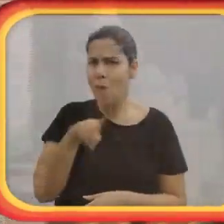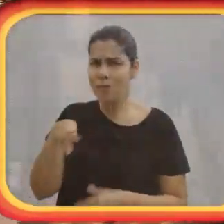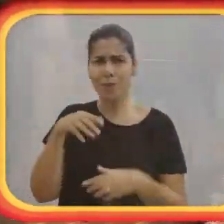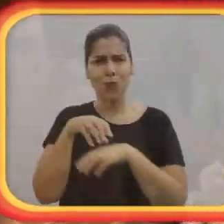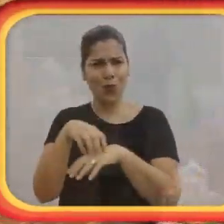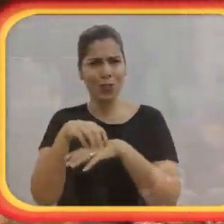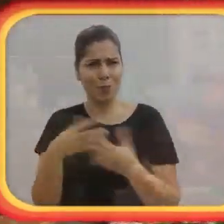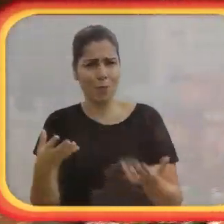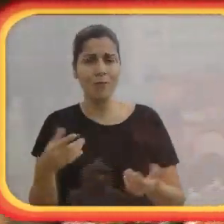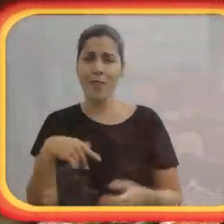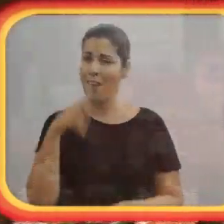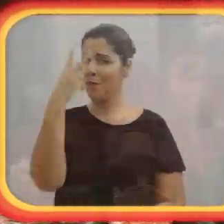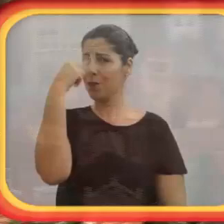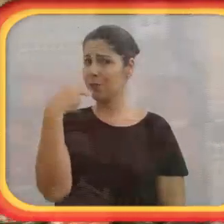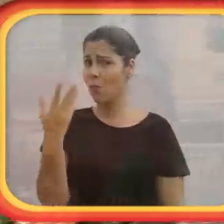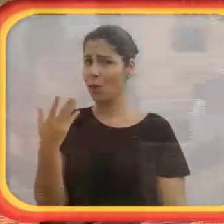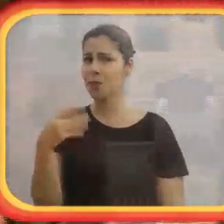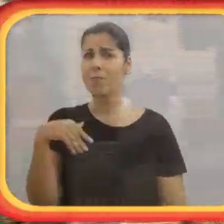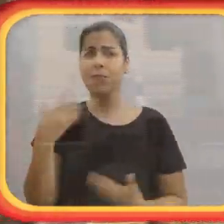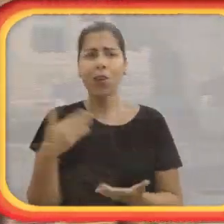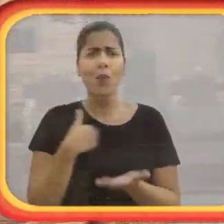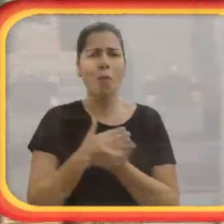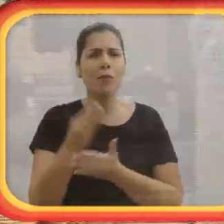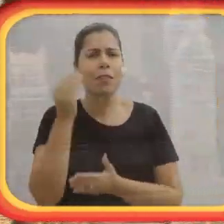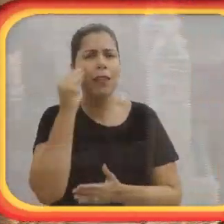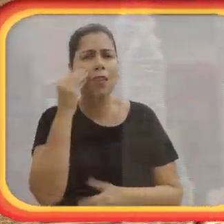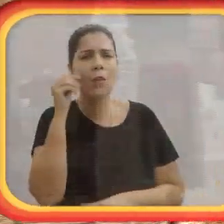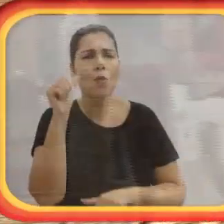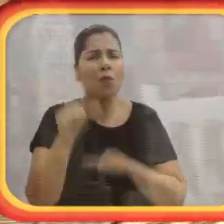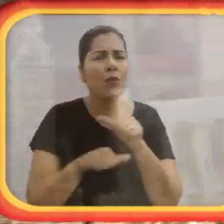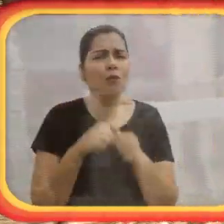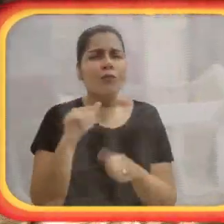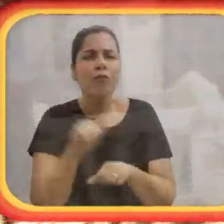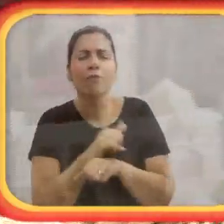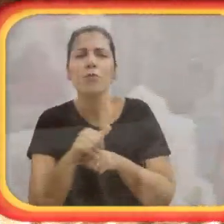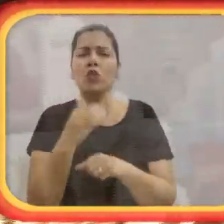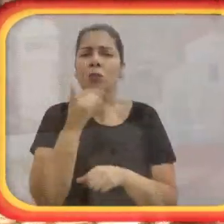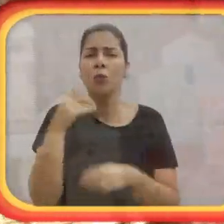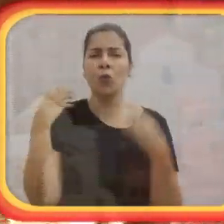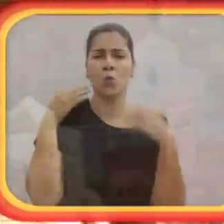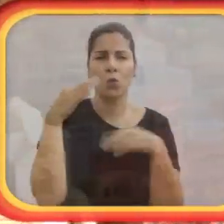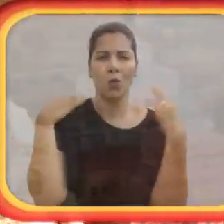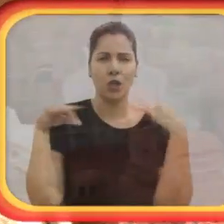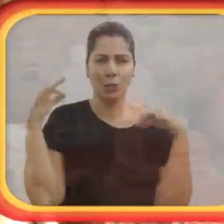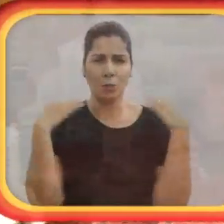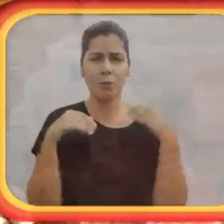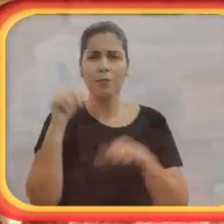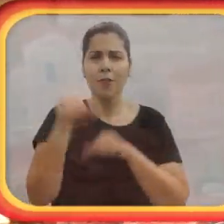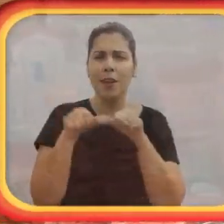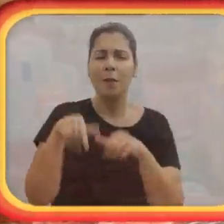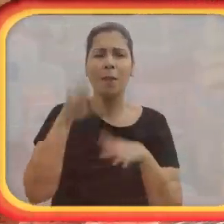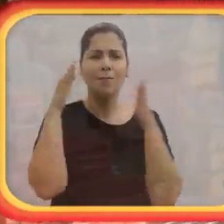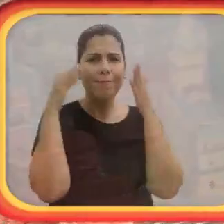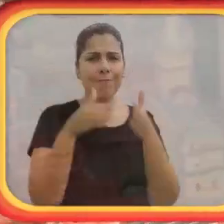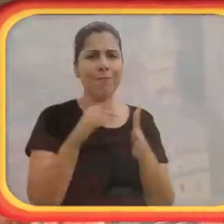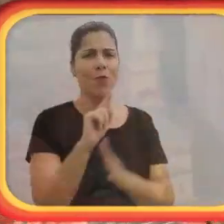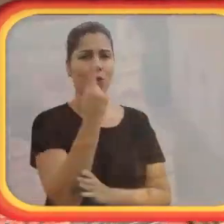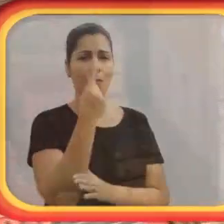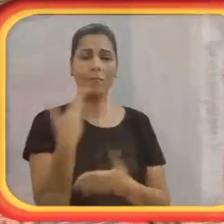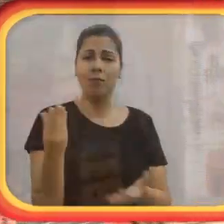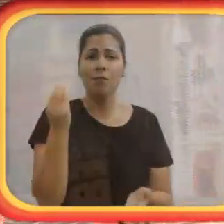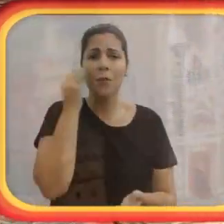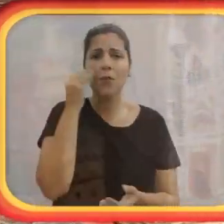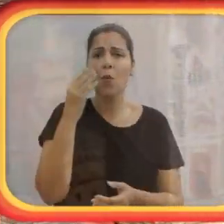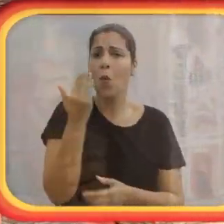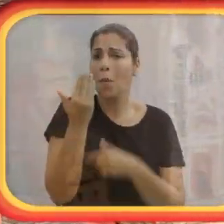né, o turismo é uma coisa mais complicada, porque qual o sentido que você mais usa no turismo? É a visão. Então, o que